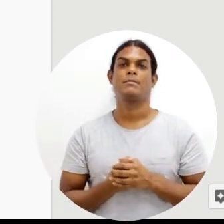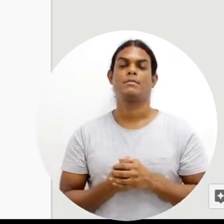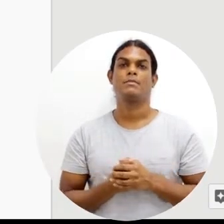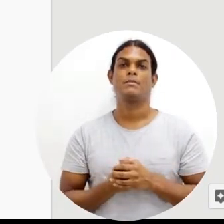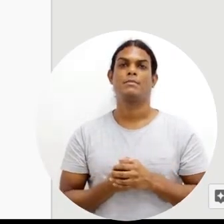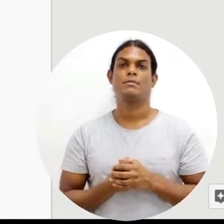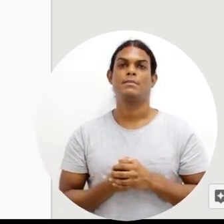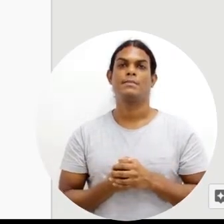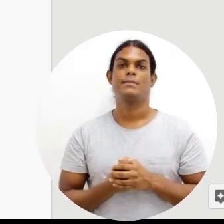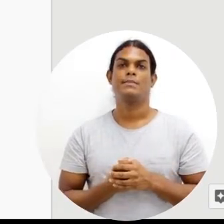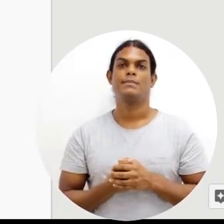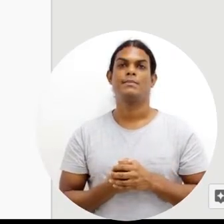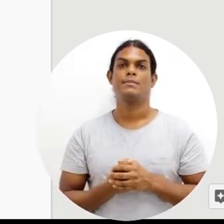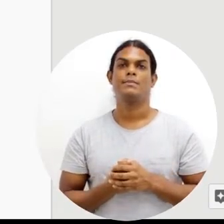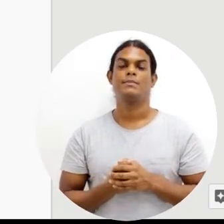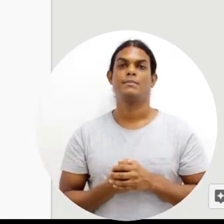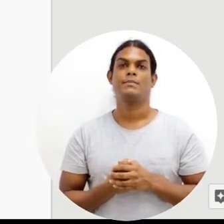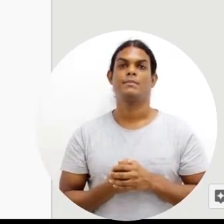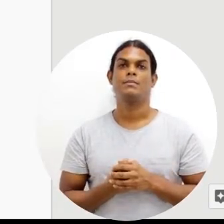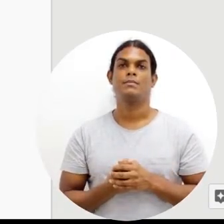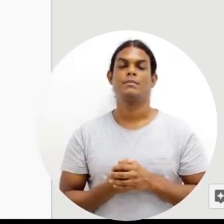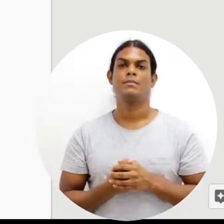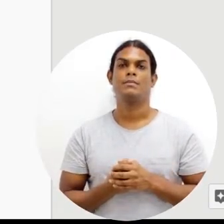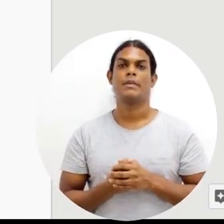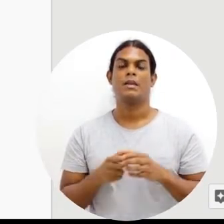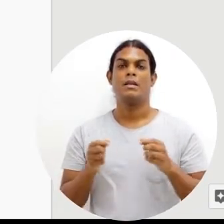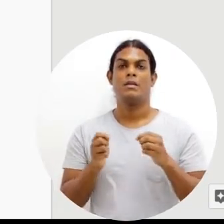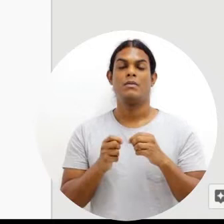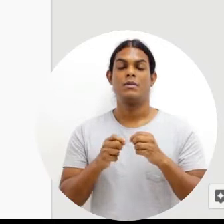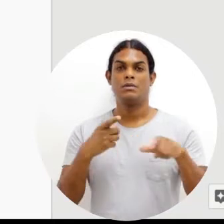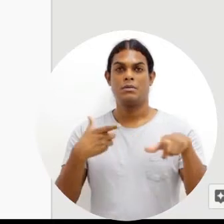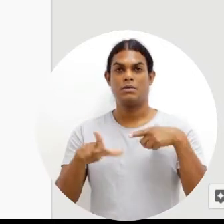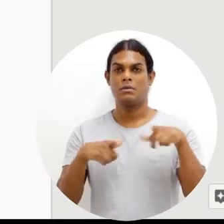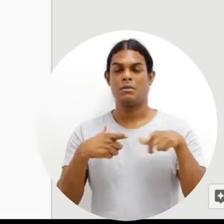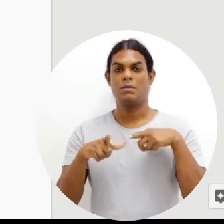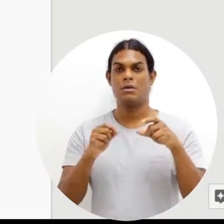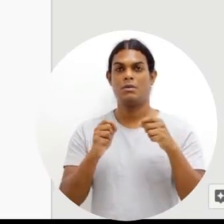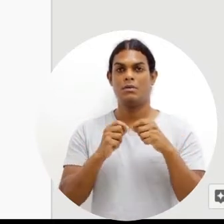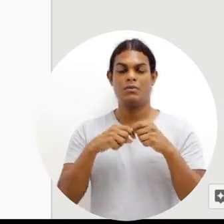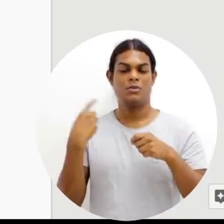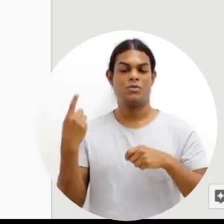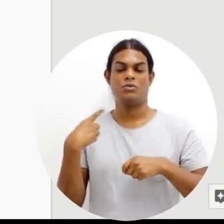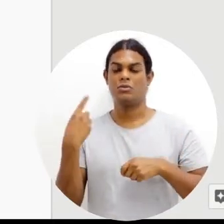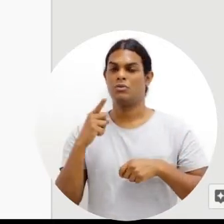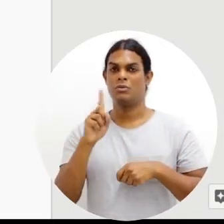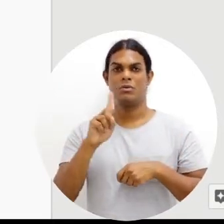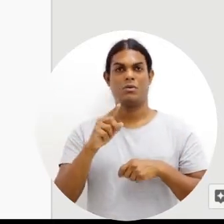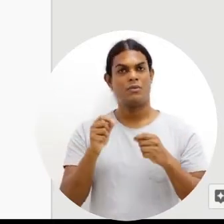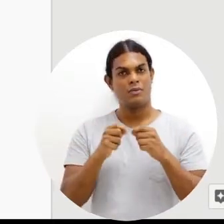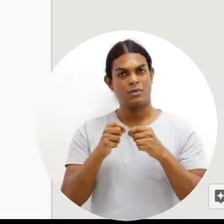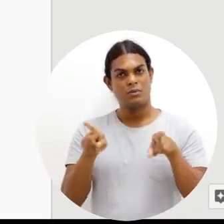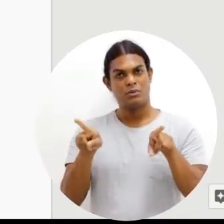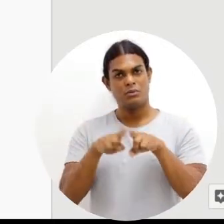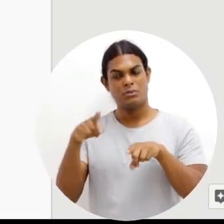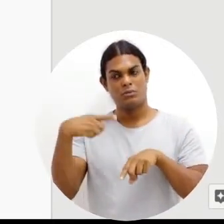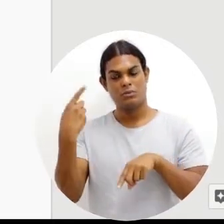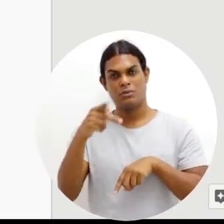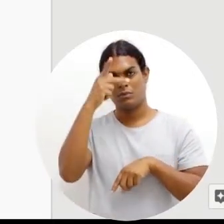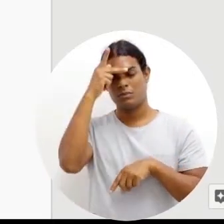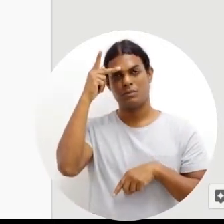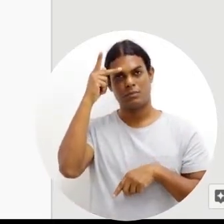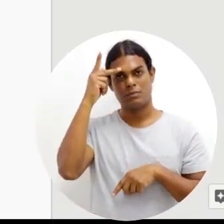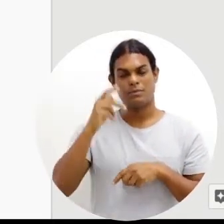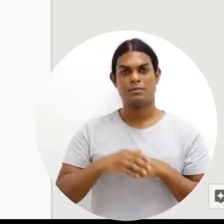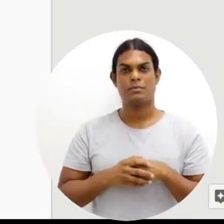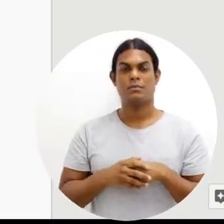vou construir um material que ele não vai ser feito exclusivamente por mim, ele vai ser feito de forma colaborativa. Há um outro material que eu já compartilhei aqui